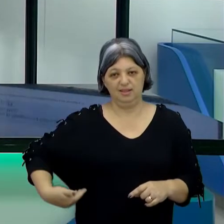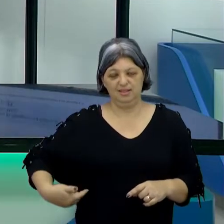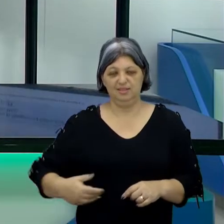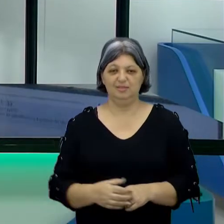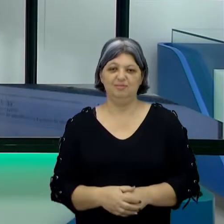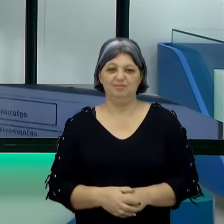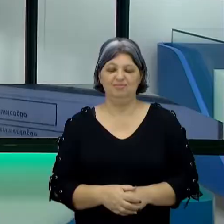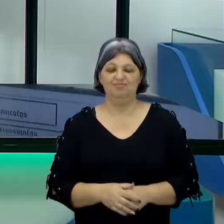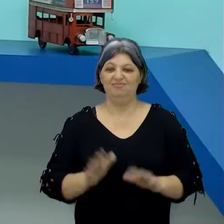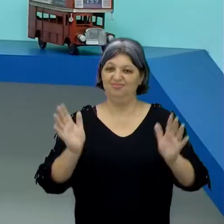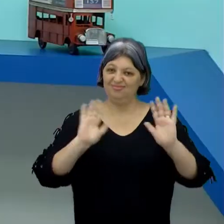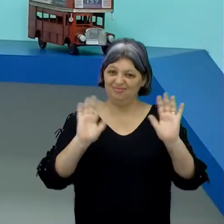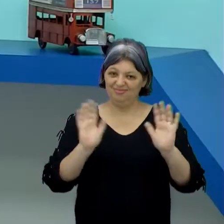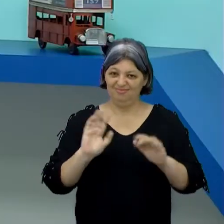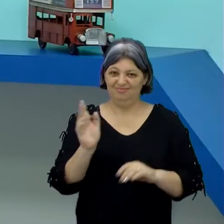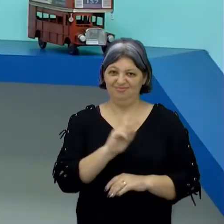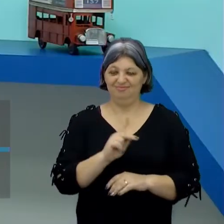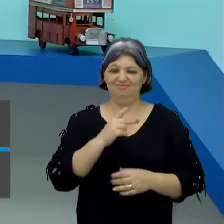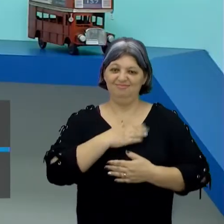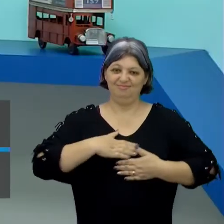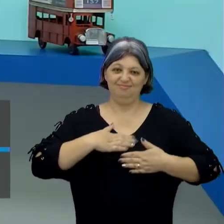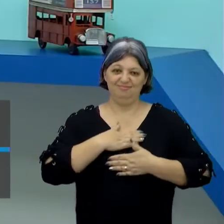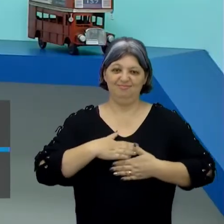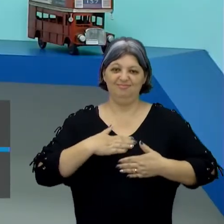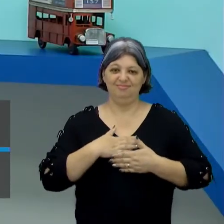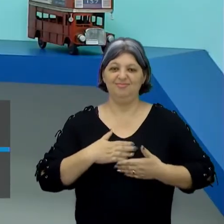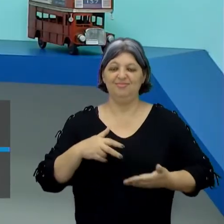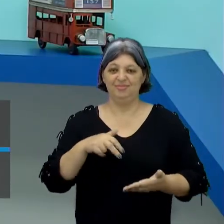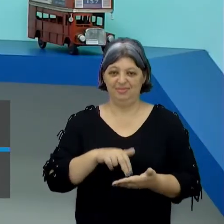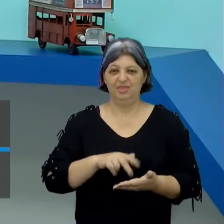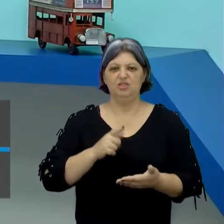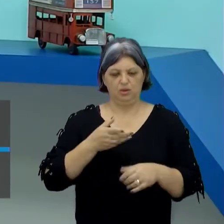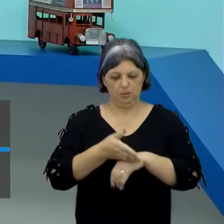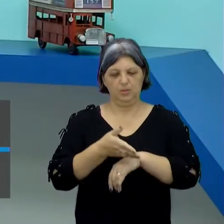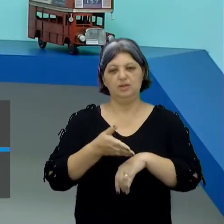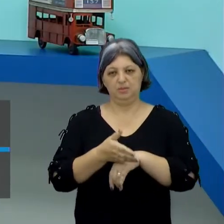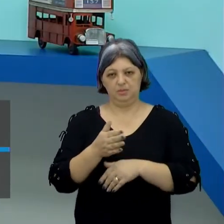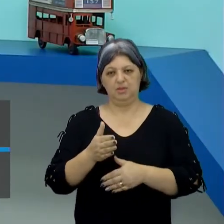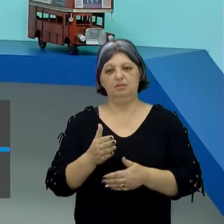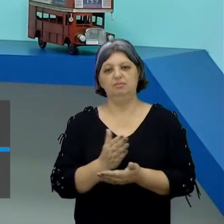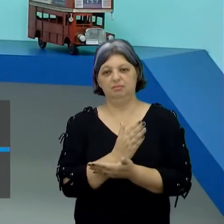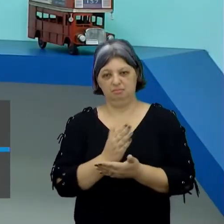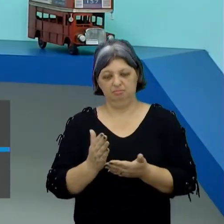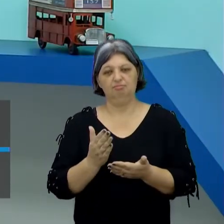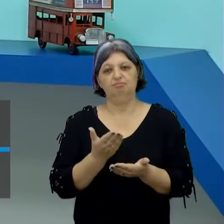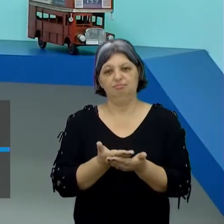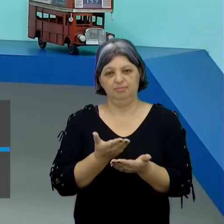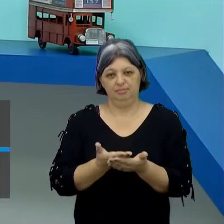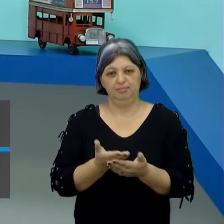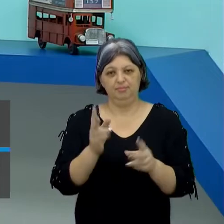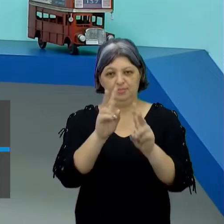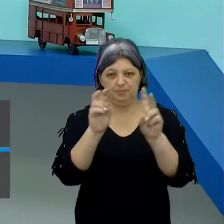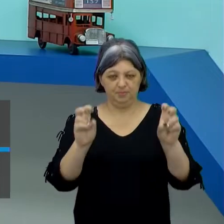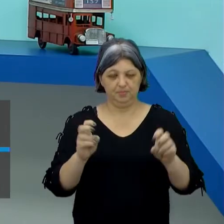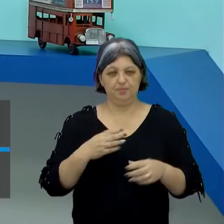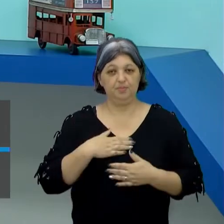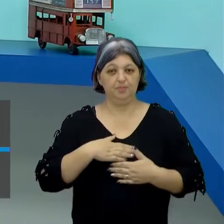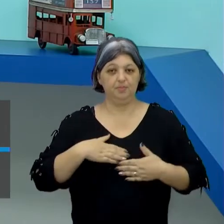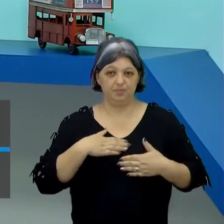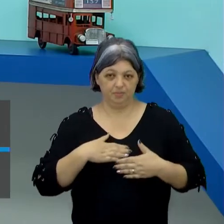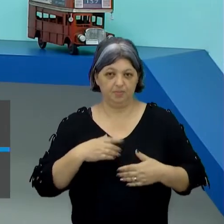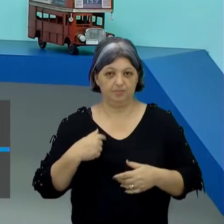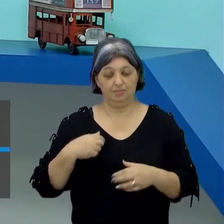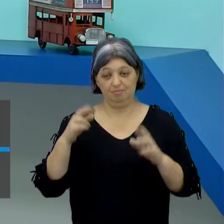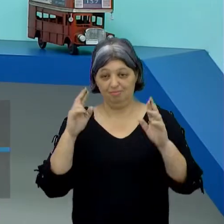professor Mauro, é um prazer estar com vocês aqui. Já participei de algumas aulas desse aprofundamento e tenho gostado bastante, espero